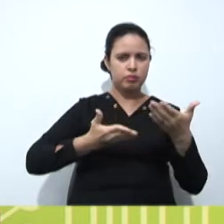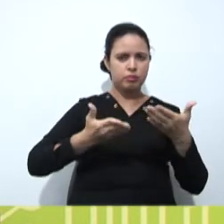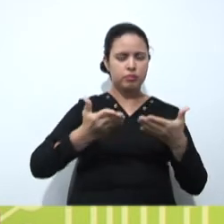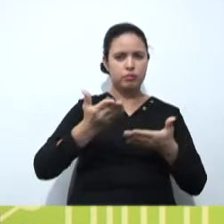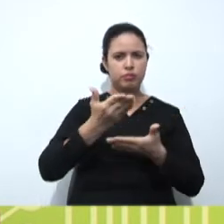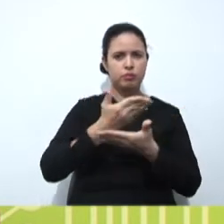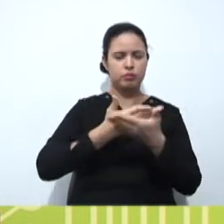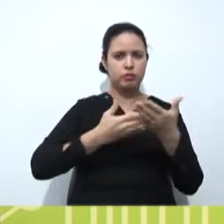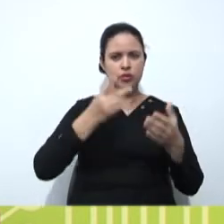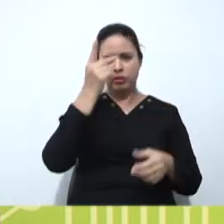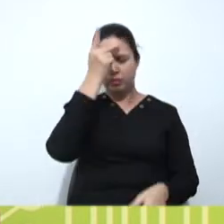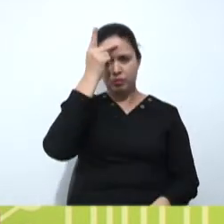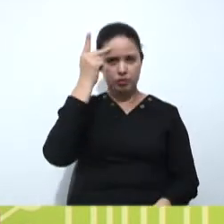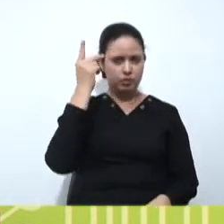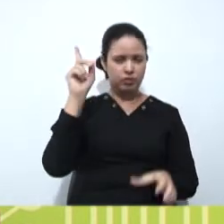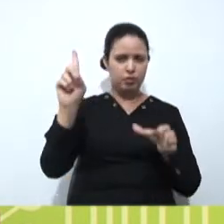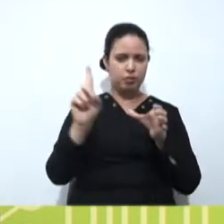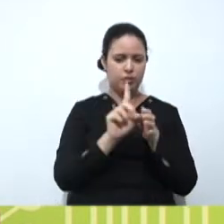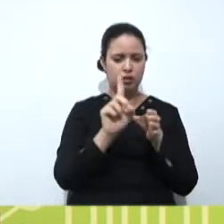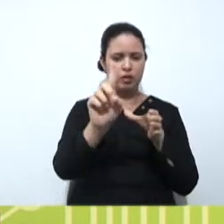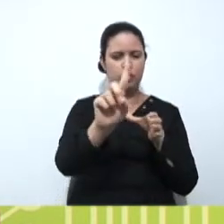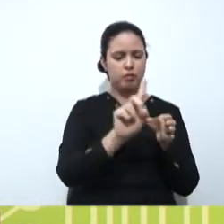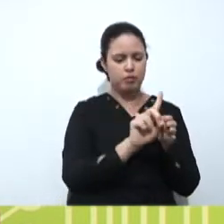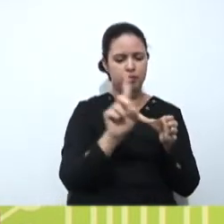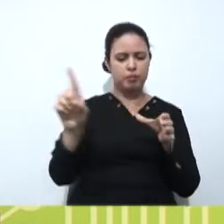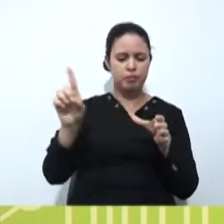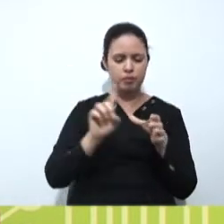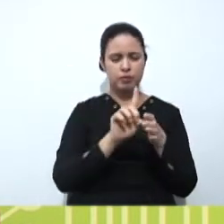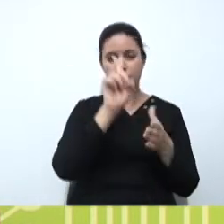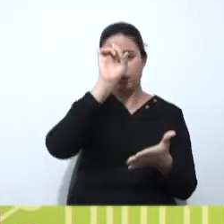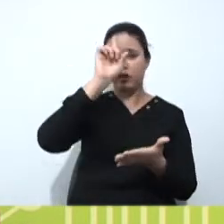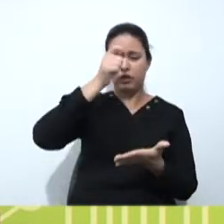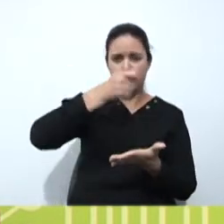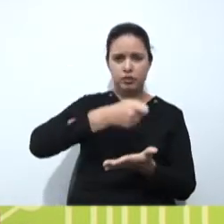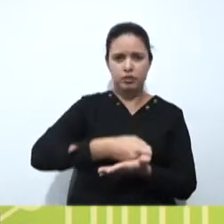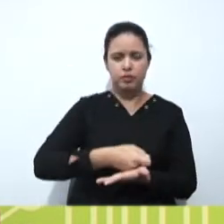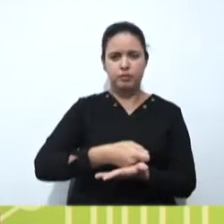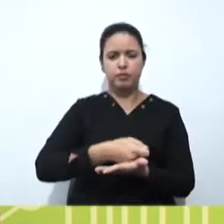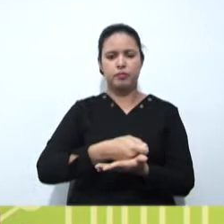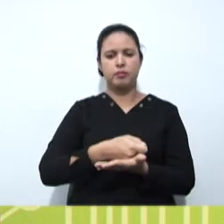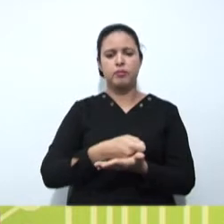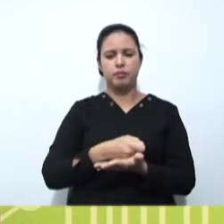várias, é composto por várias pessoas que decidem, que tomam